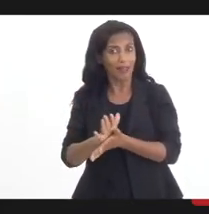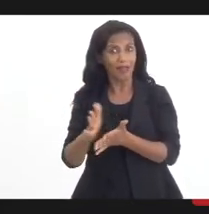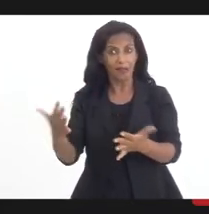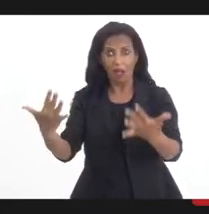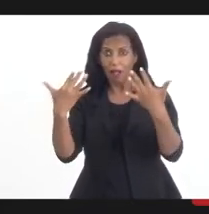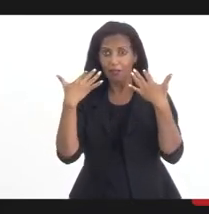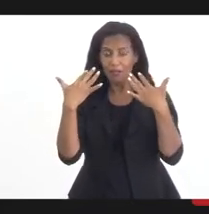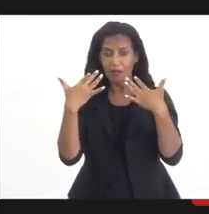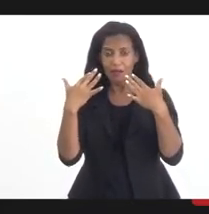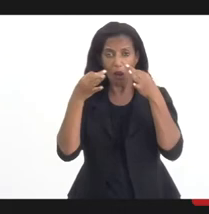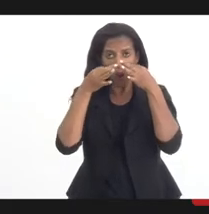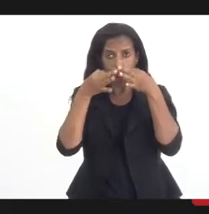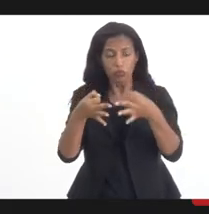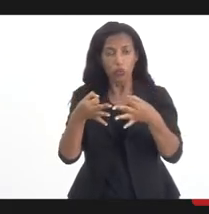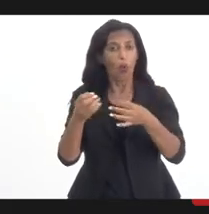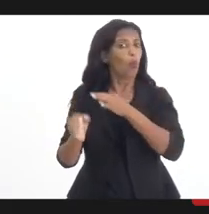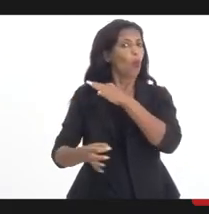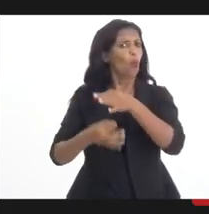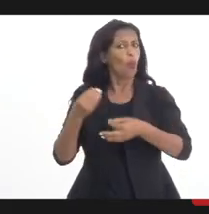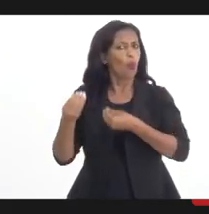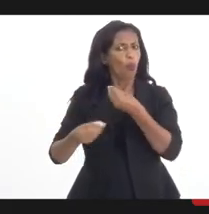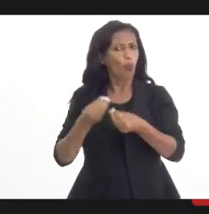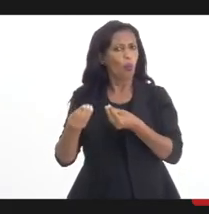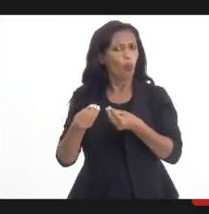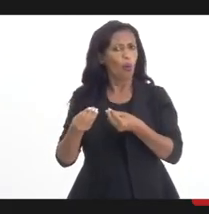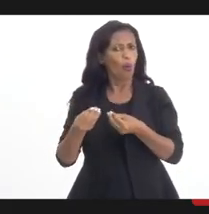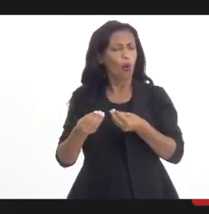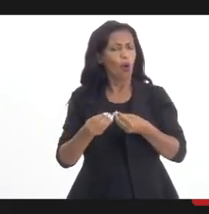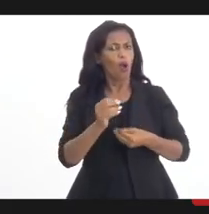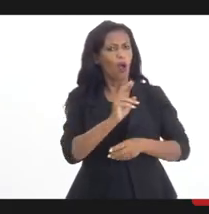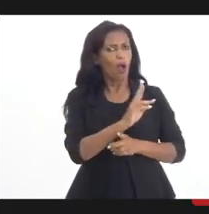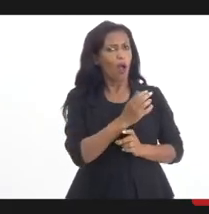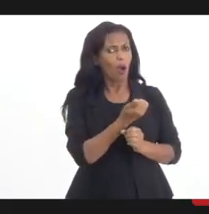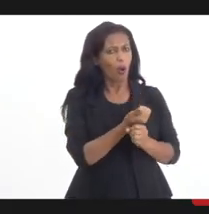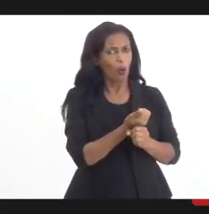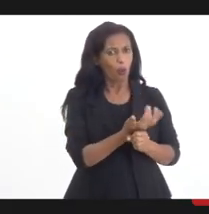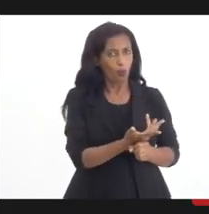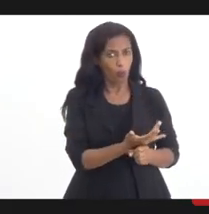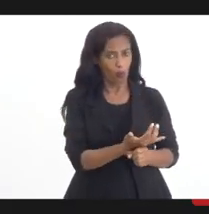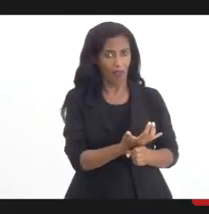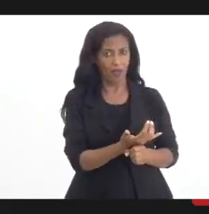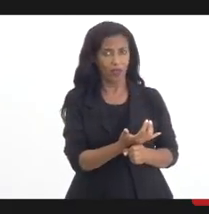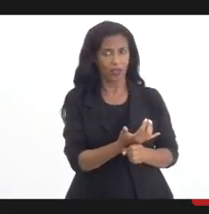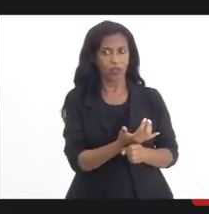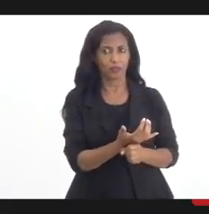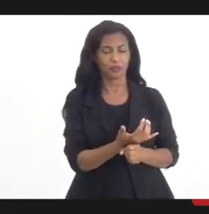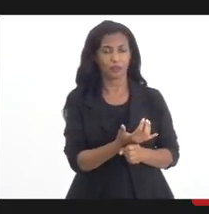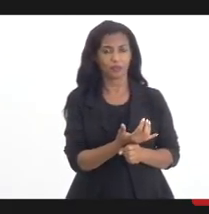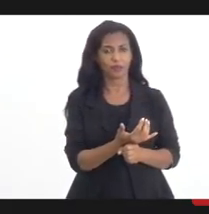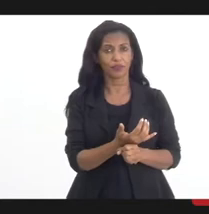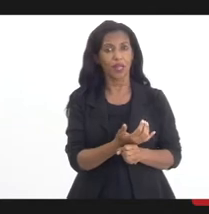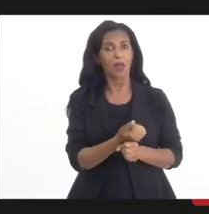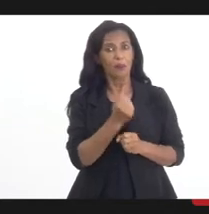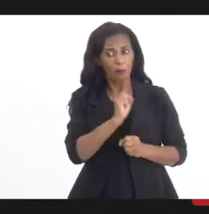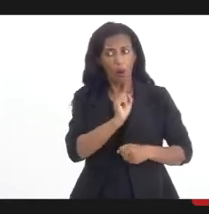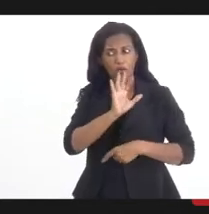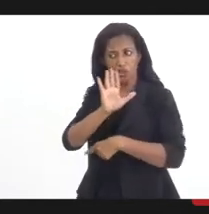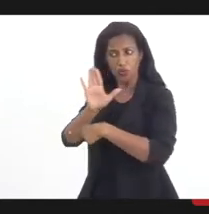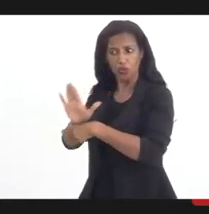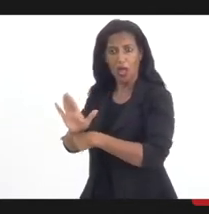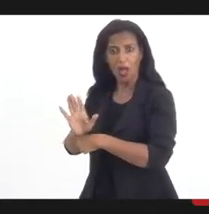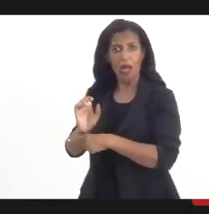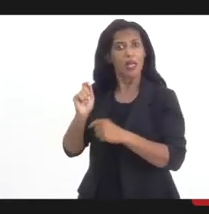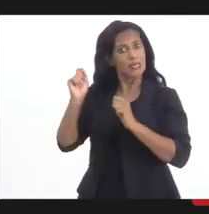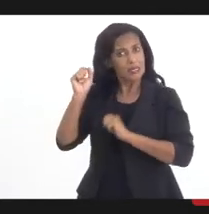atenção que se diga que com a musculatura da UERJ, a UESO e o ensino superior na Zona Oeste pode ser salvo. Sim, claro, mas